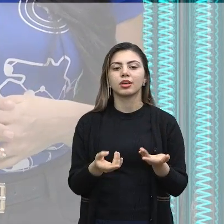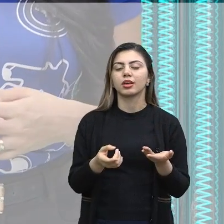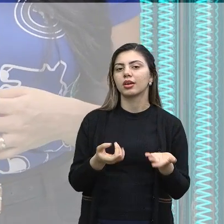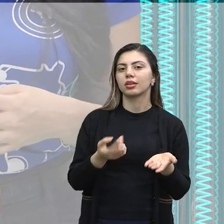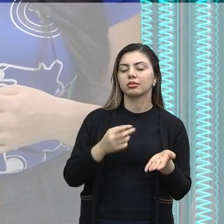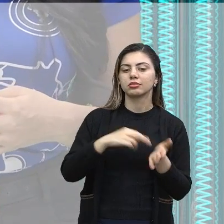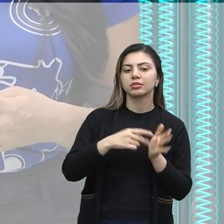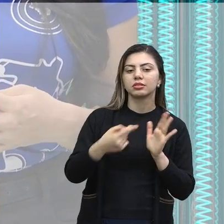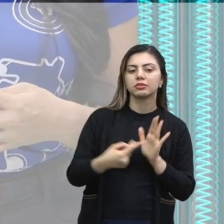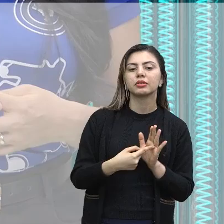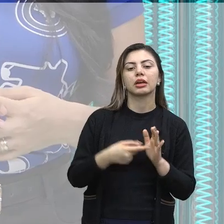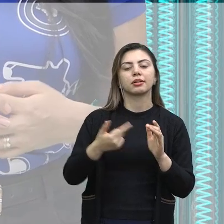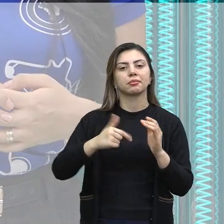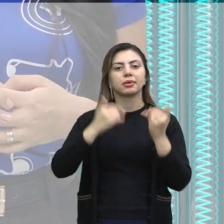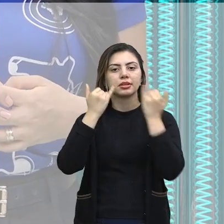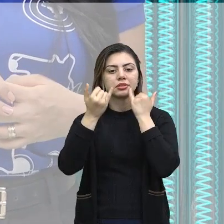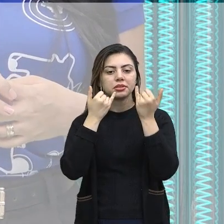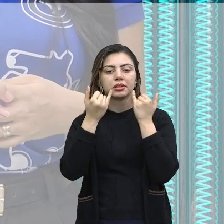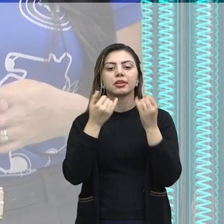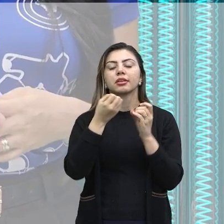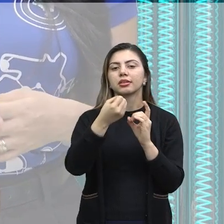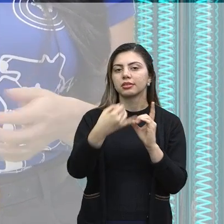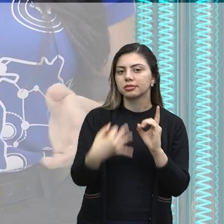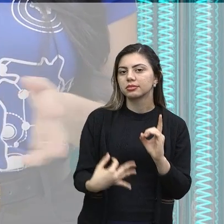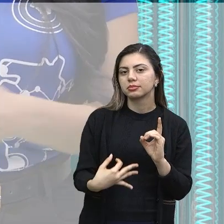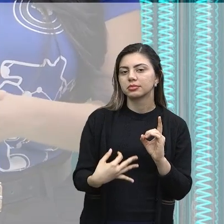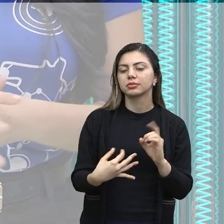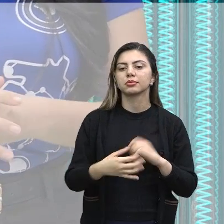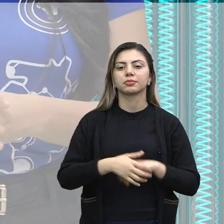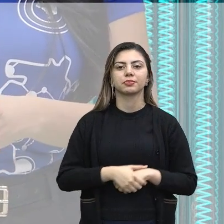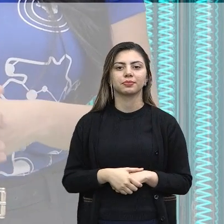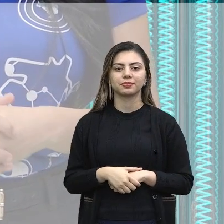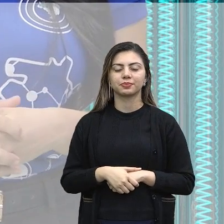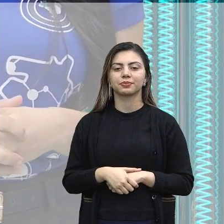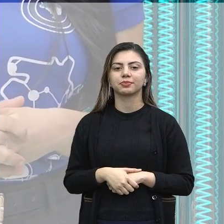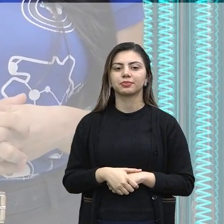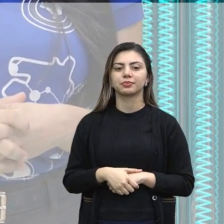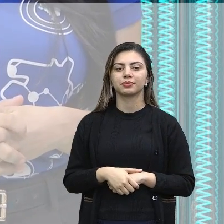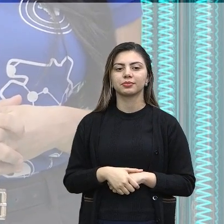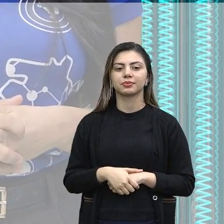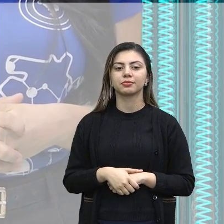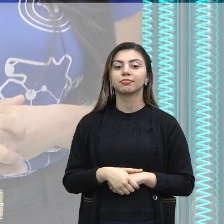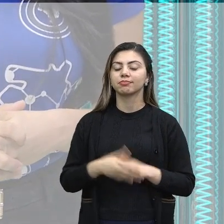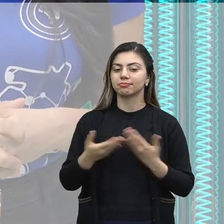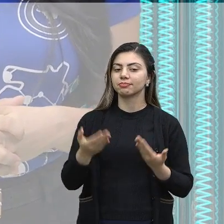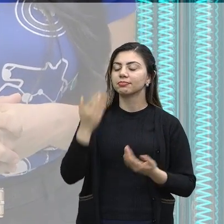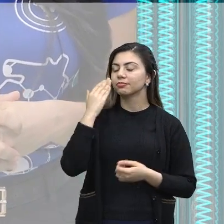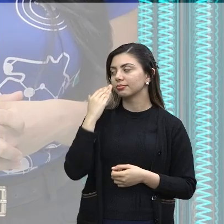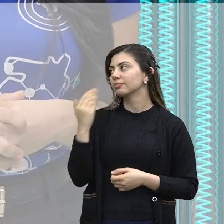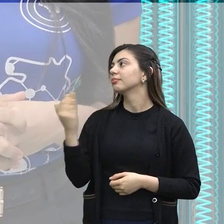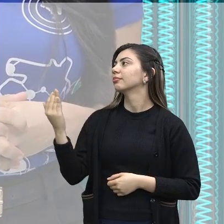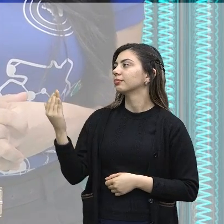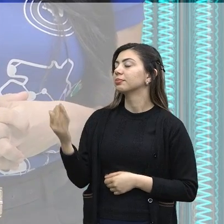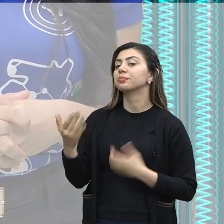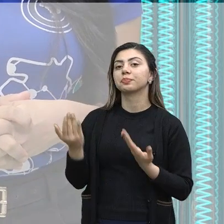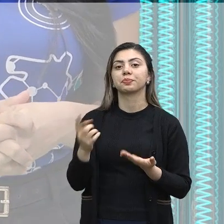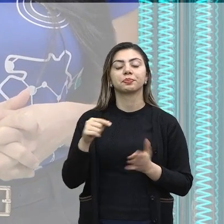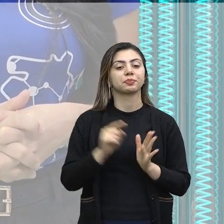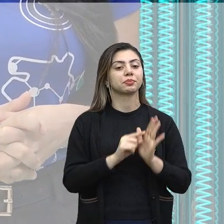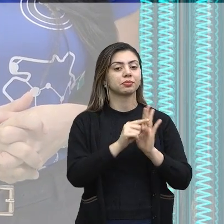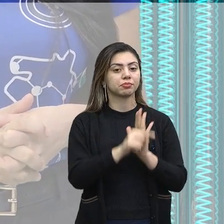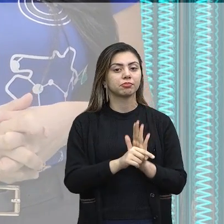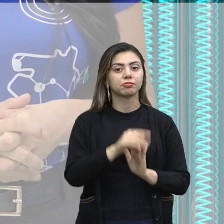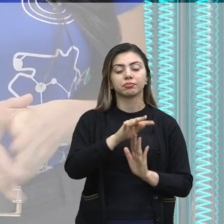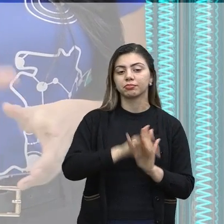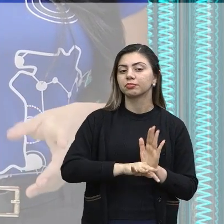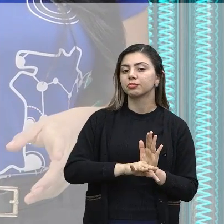definição, informação e descrição. Vamos ver mais sobre ele. Esses gêneros